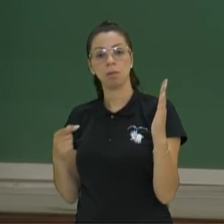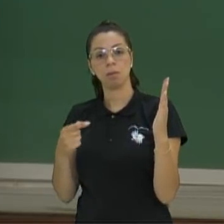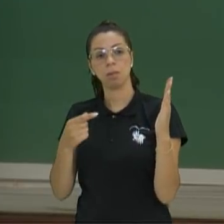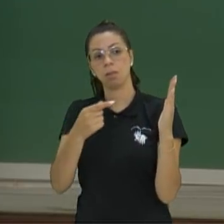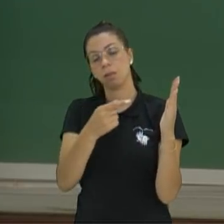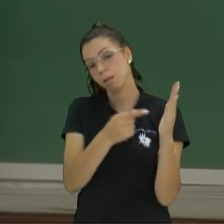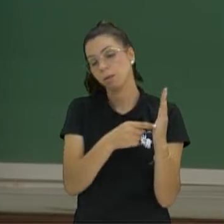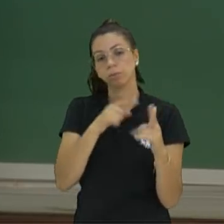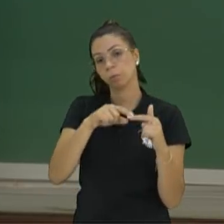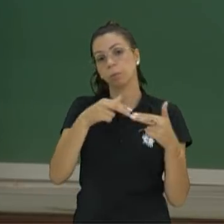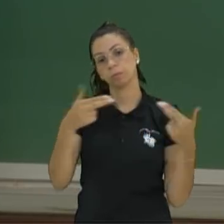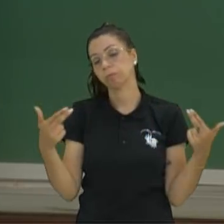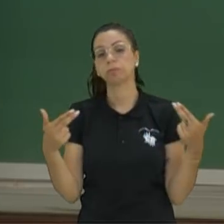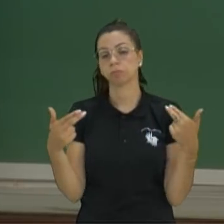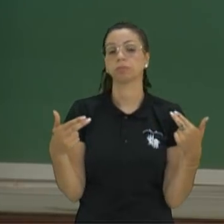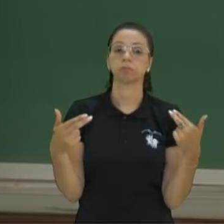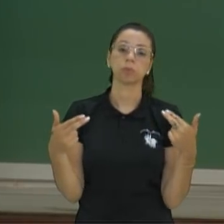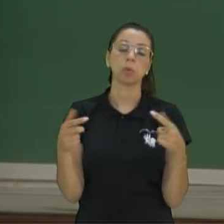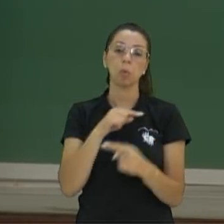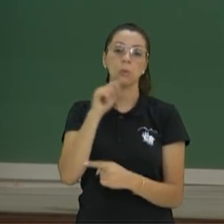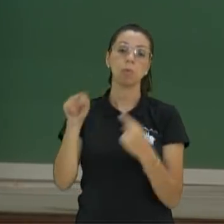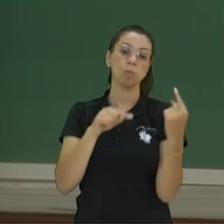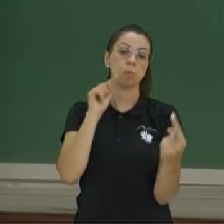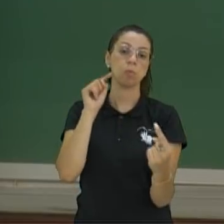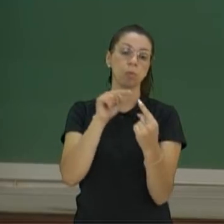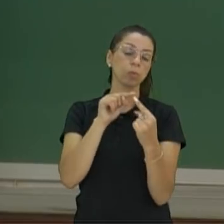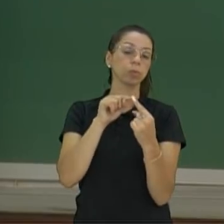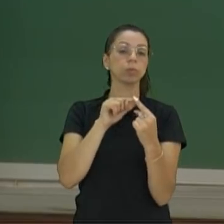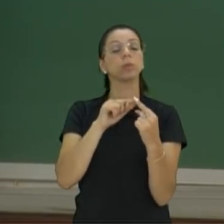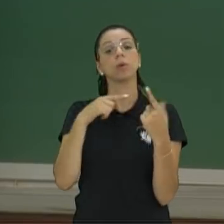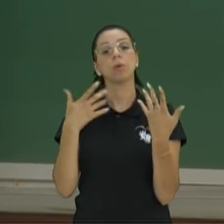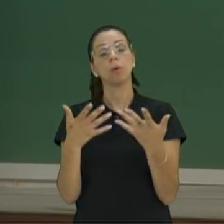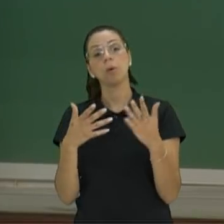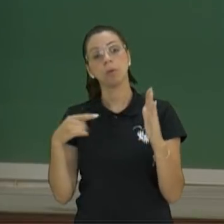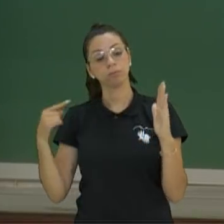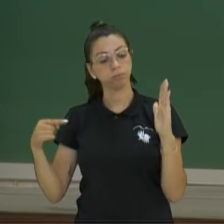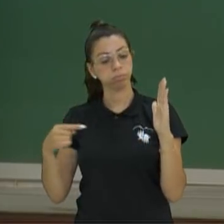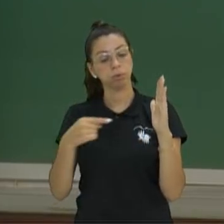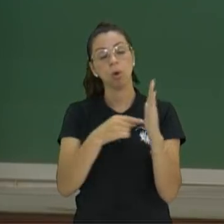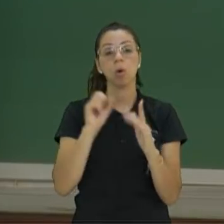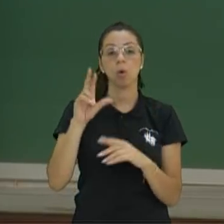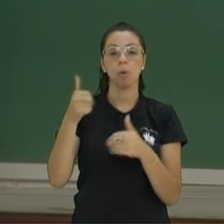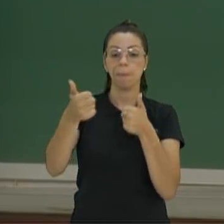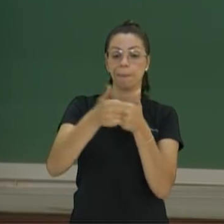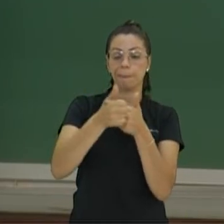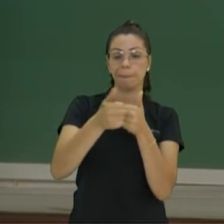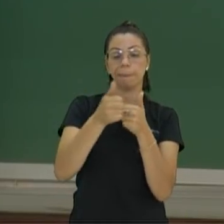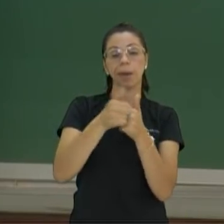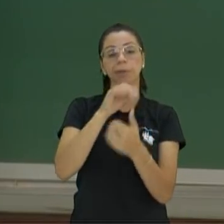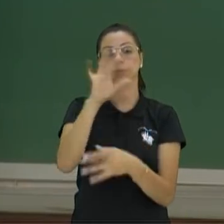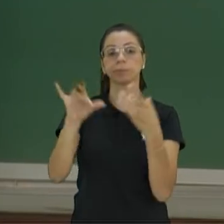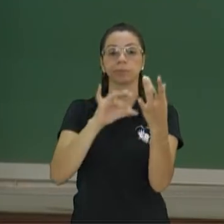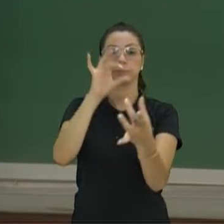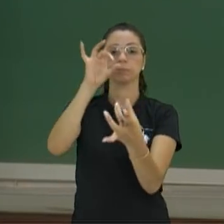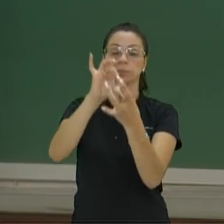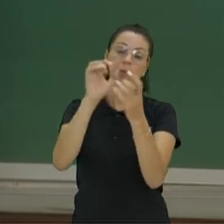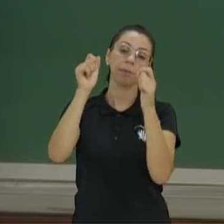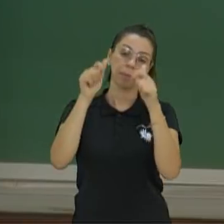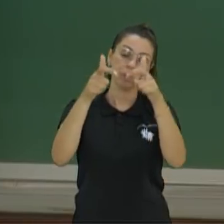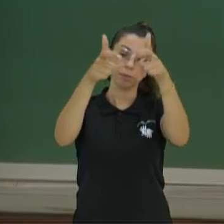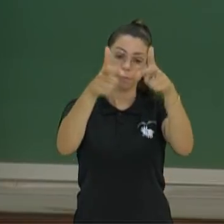de um objeto com o objetivo de acertar ou aproximá-lo de um alvo específico. Esse alvo pode